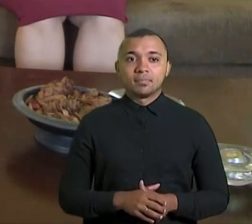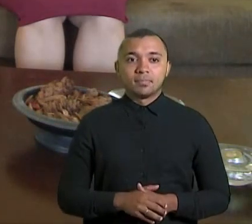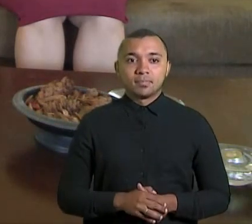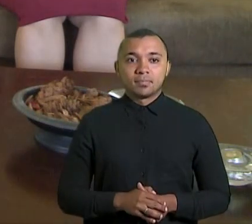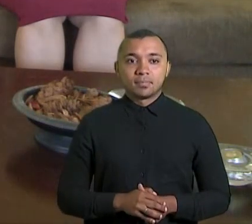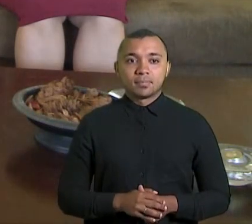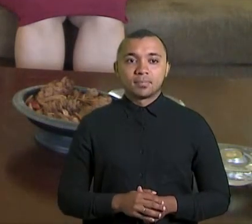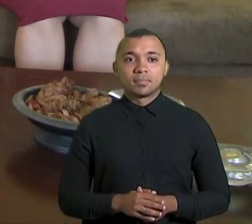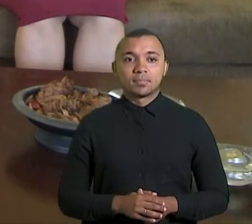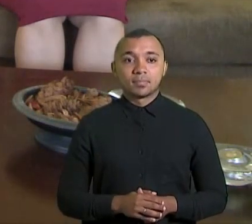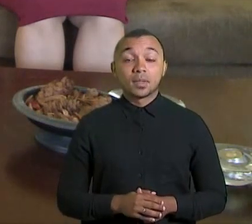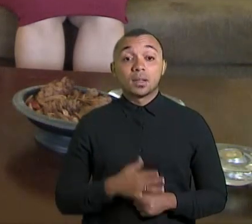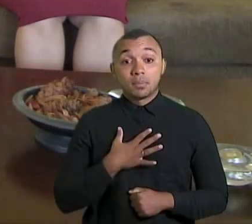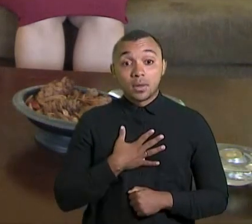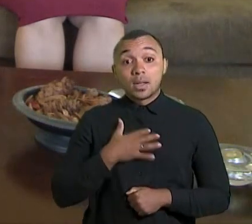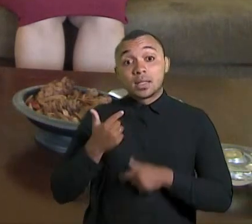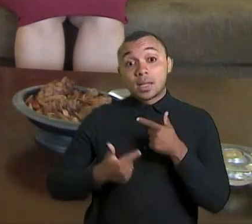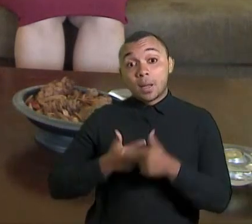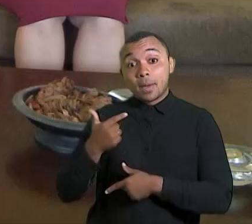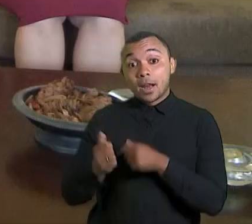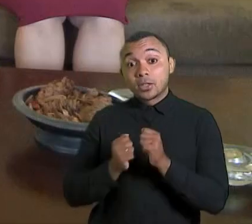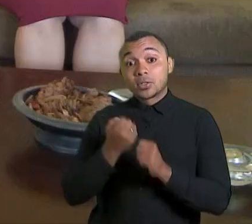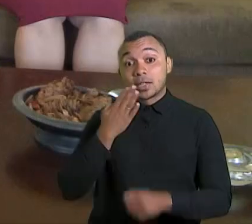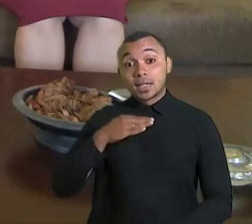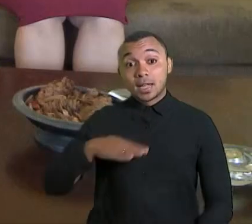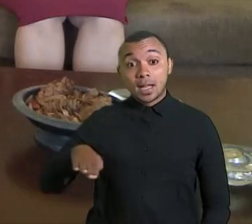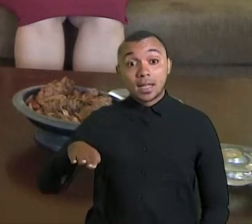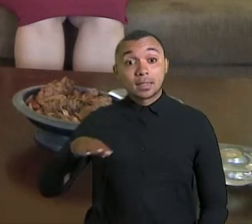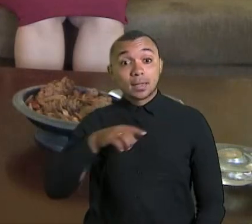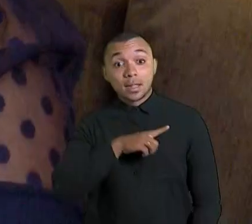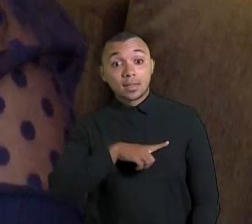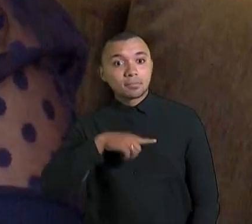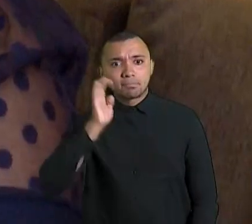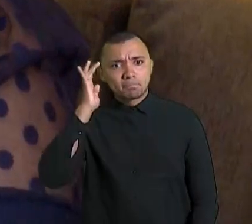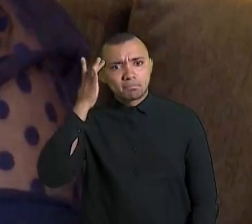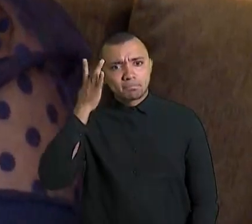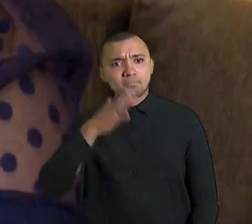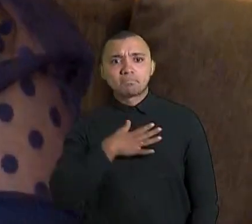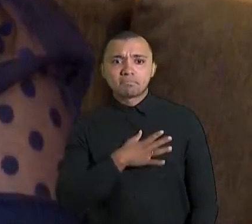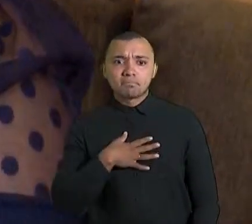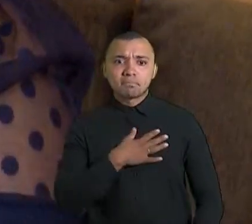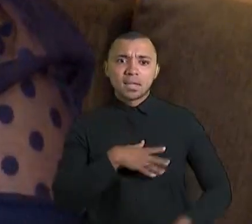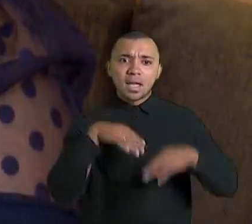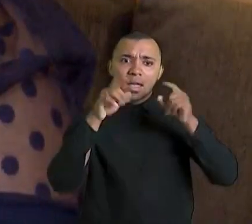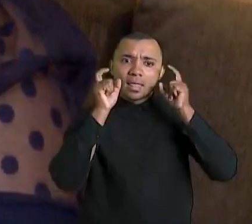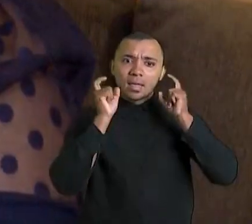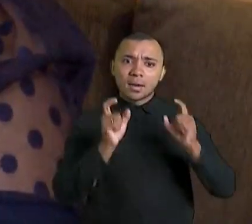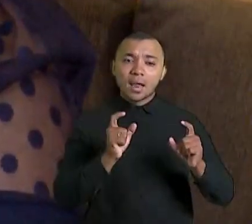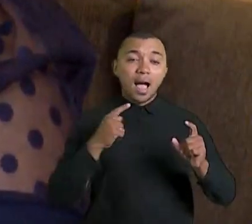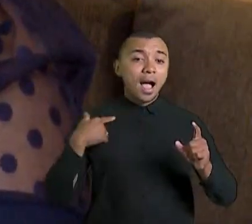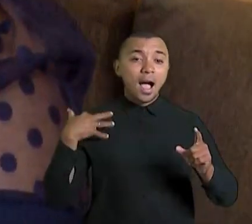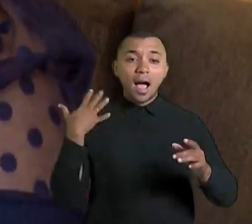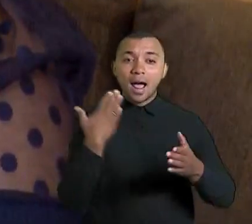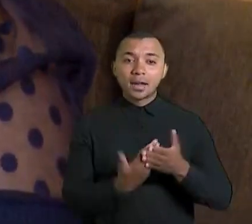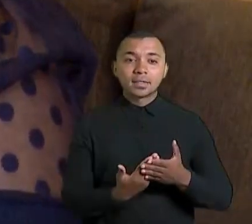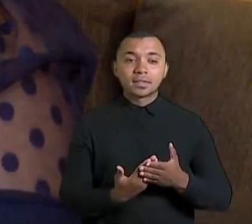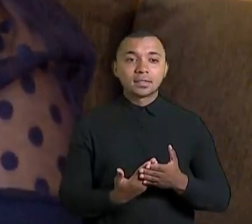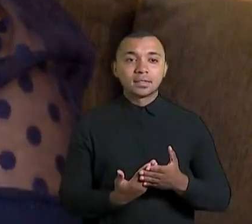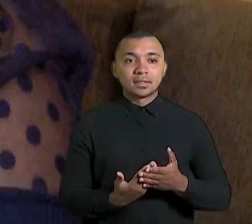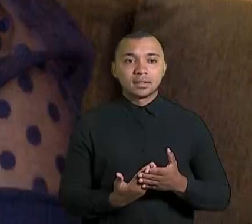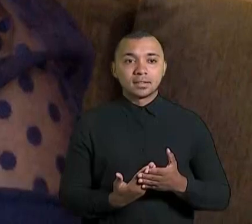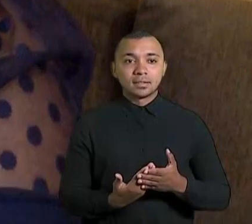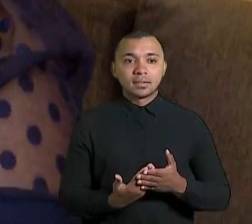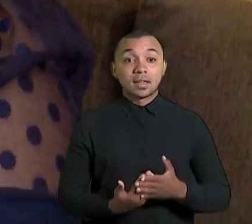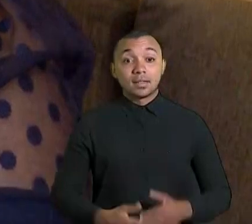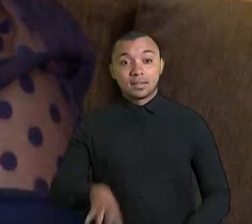tempo trabalhando com crianças, elas achavam absolutamente interessante. Até hoje, quando eu desmonto a bengala na frente